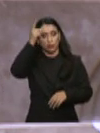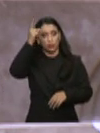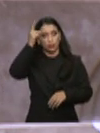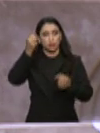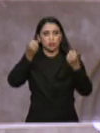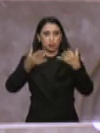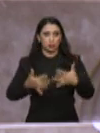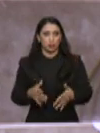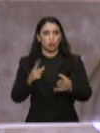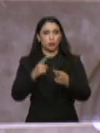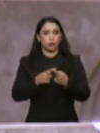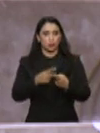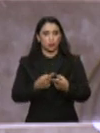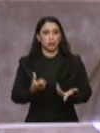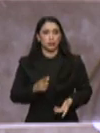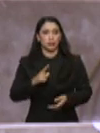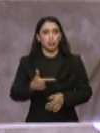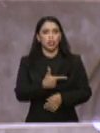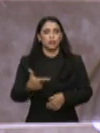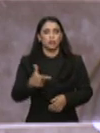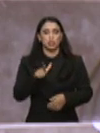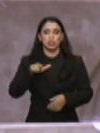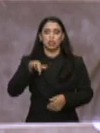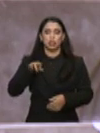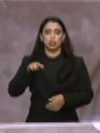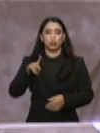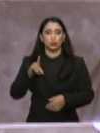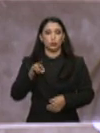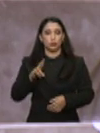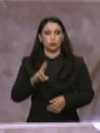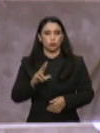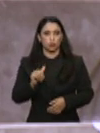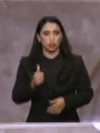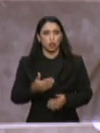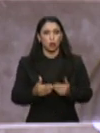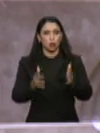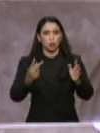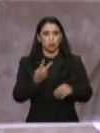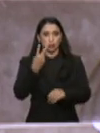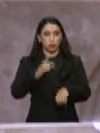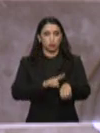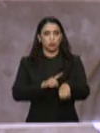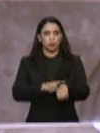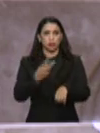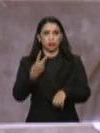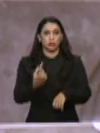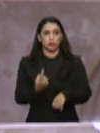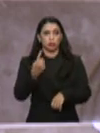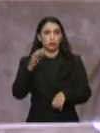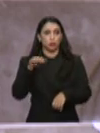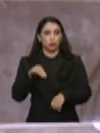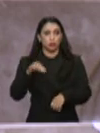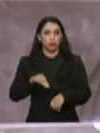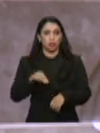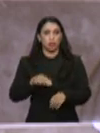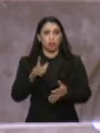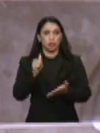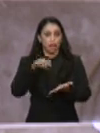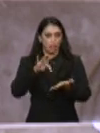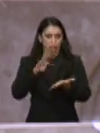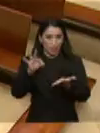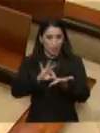Lewandowski. Vice-procuradora-geral da República, doutora Lindora Maria Araújo. Abriu-se a sessão às 14 horas e 21 minutos, sendo lida e aprovada